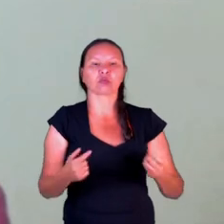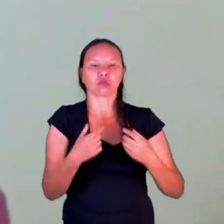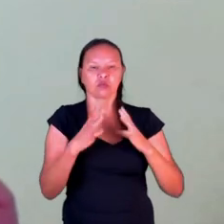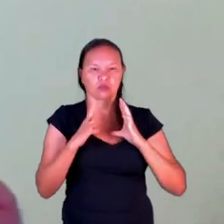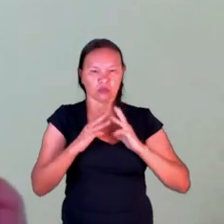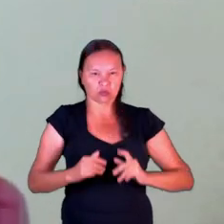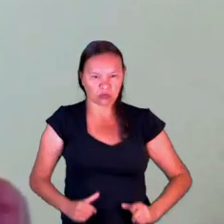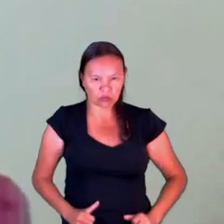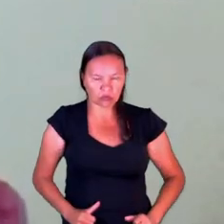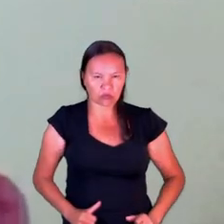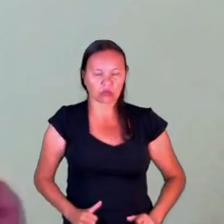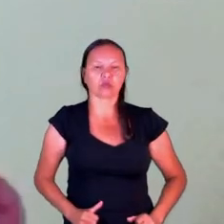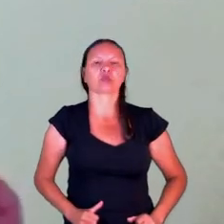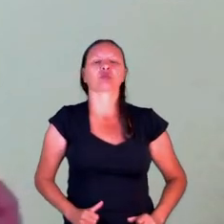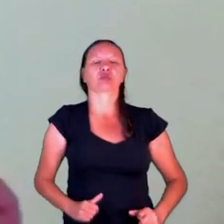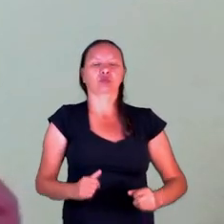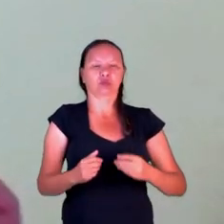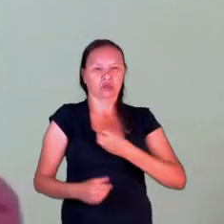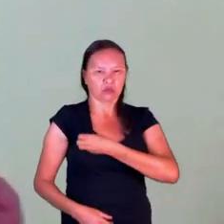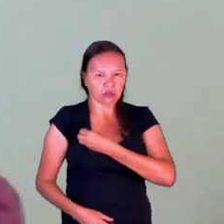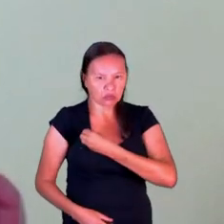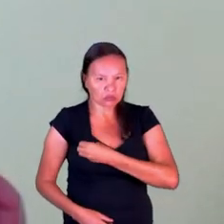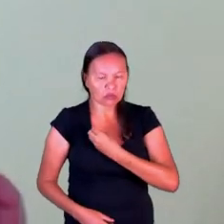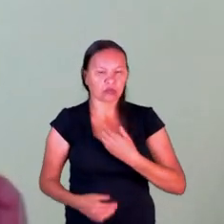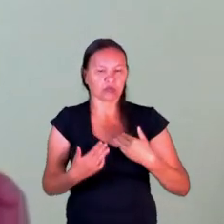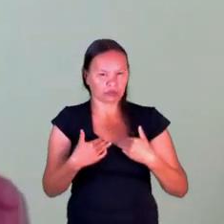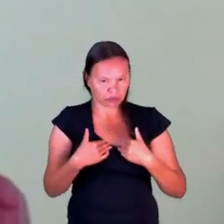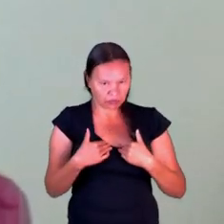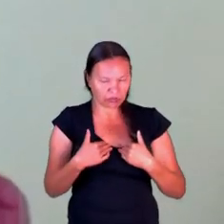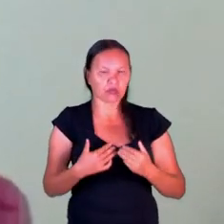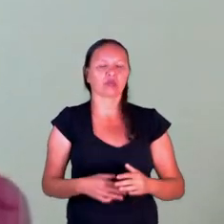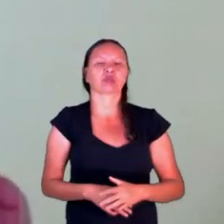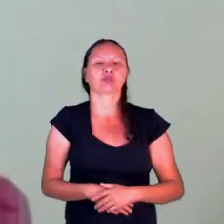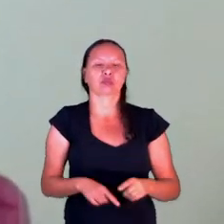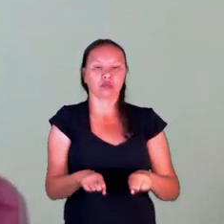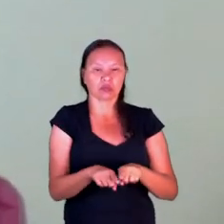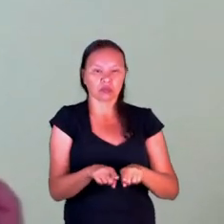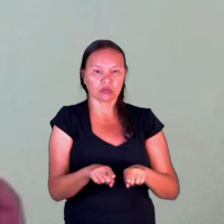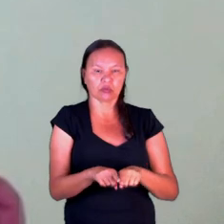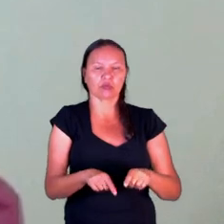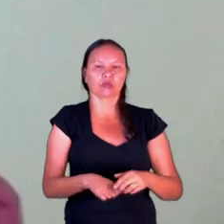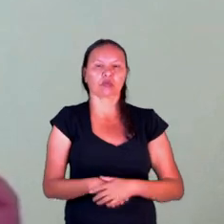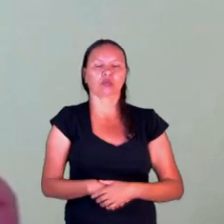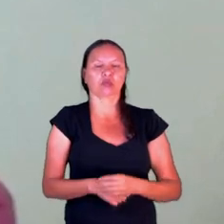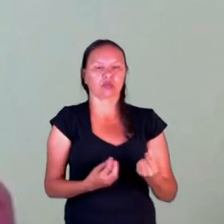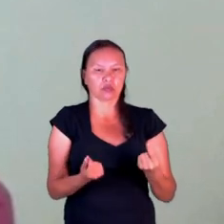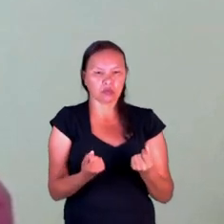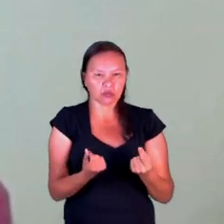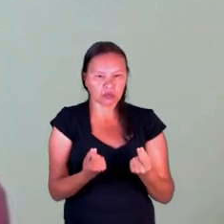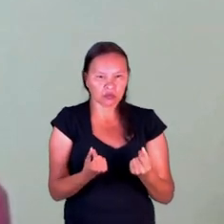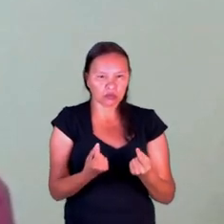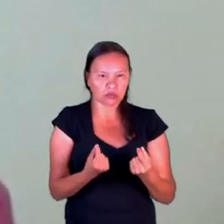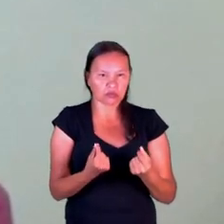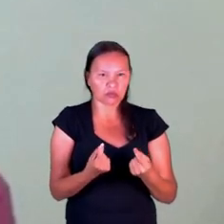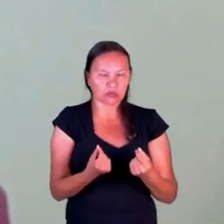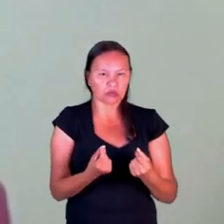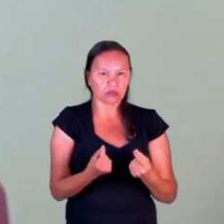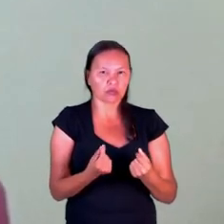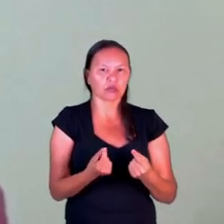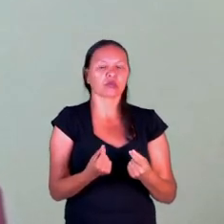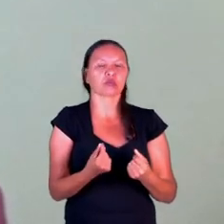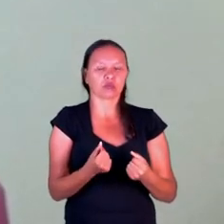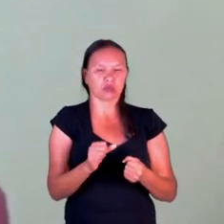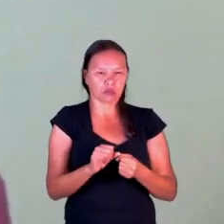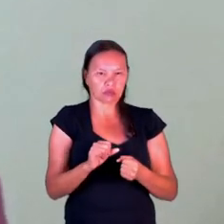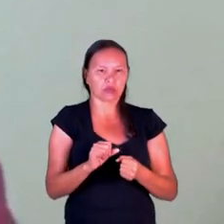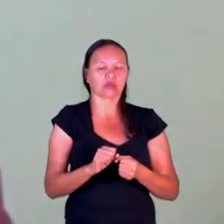inerente à nossa própria existência e também que as verbas fossem suficientes para a implementação dos